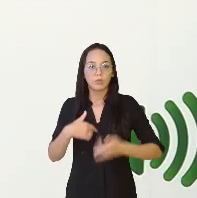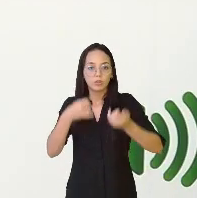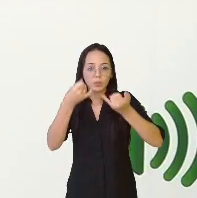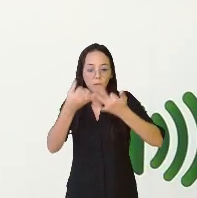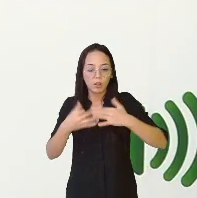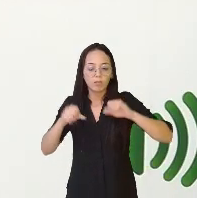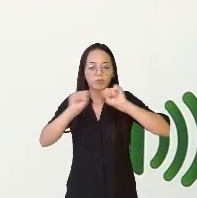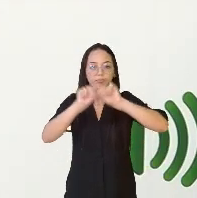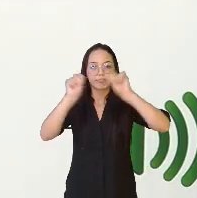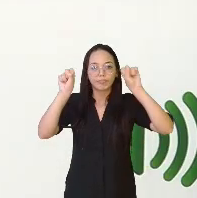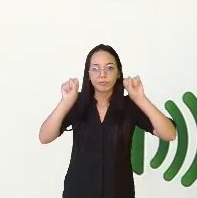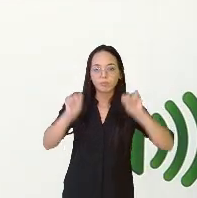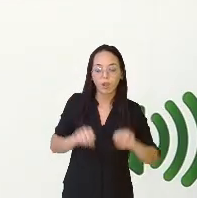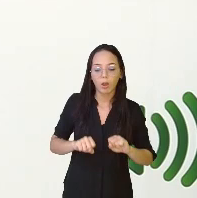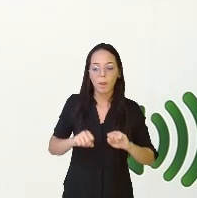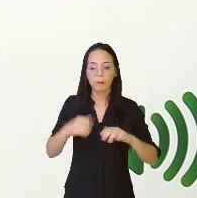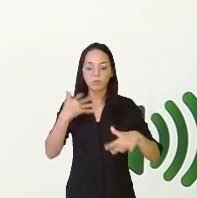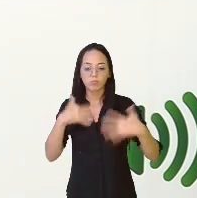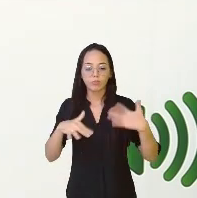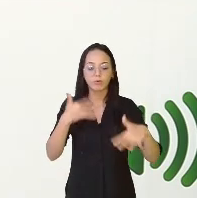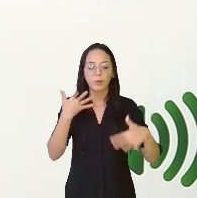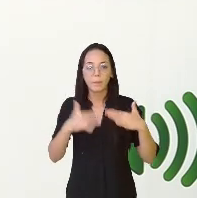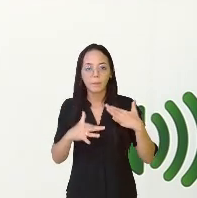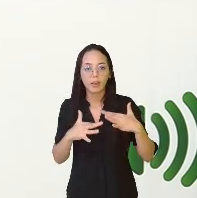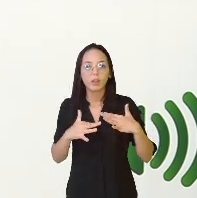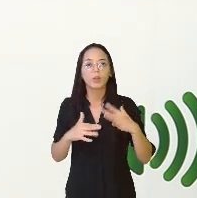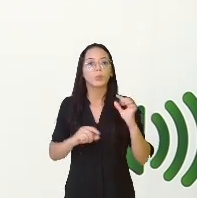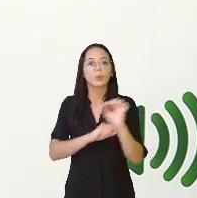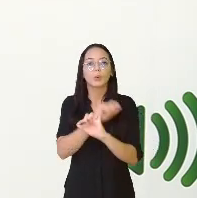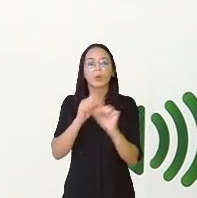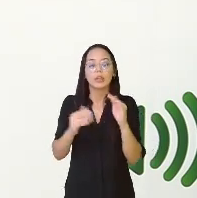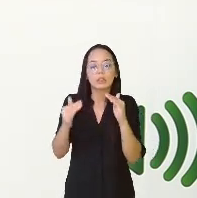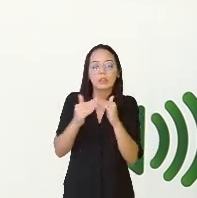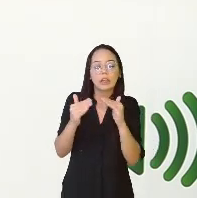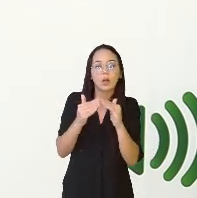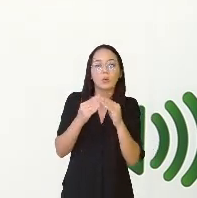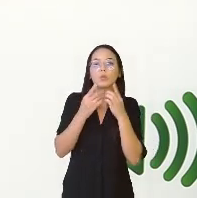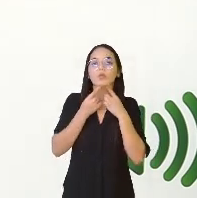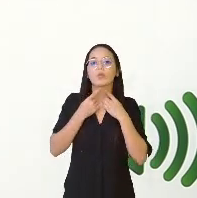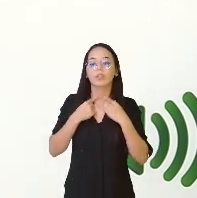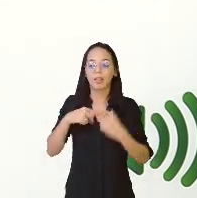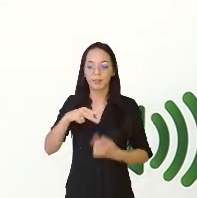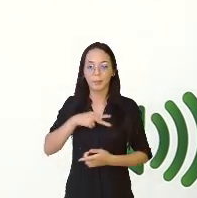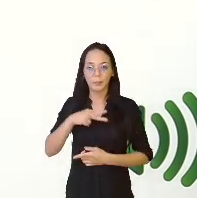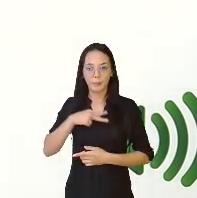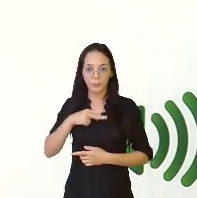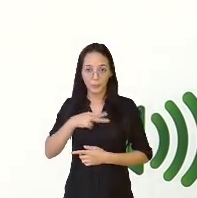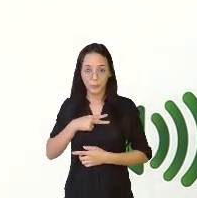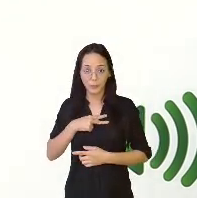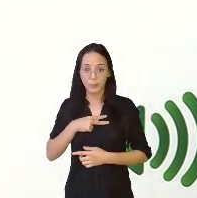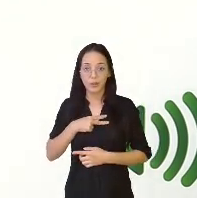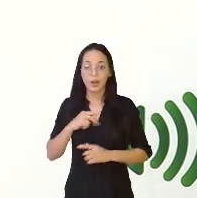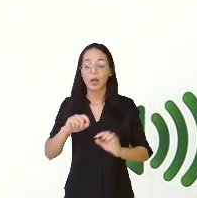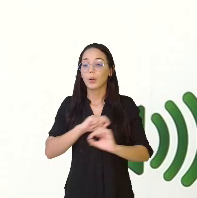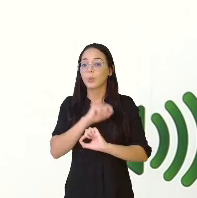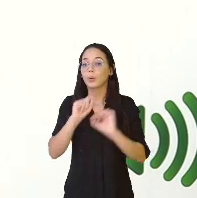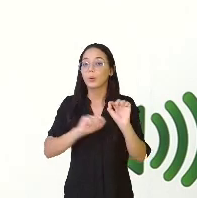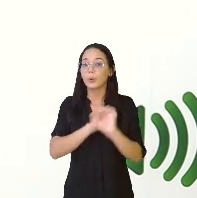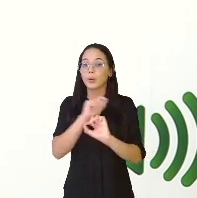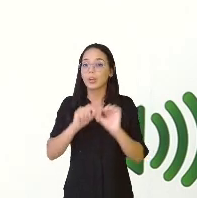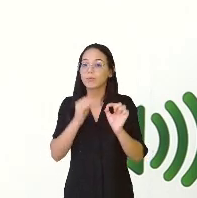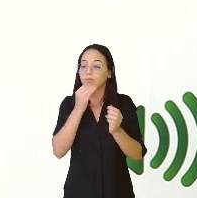nosso sistema locomotor, eles agem de acordo com a nossa vontade, são